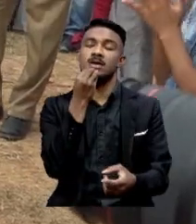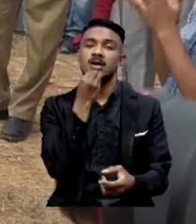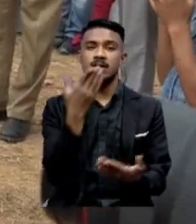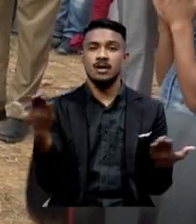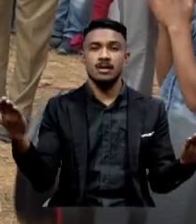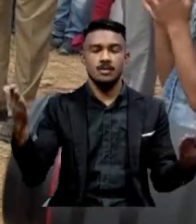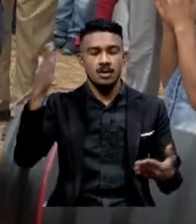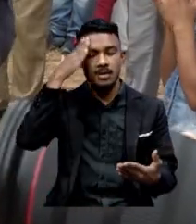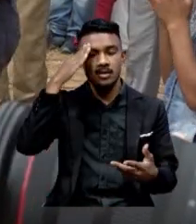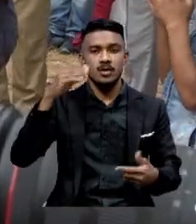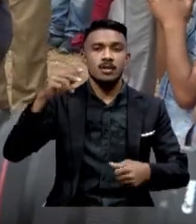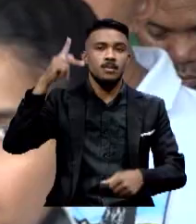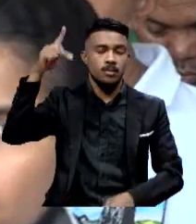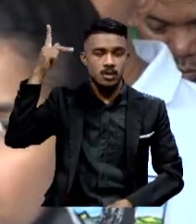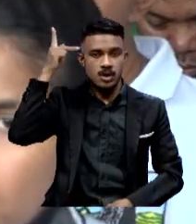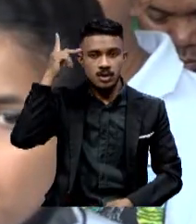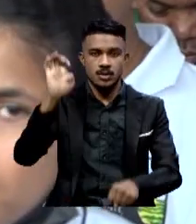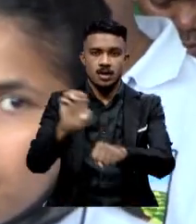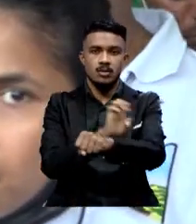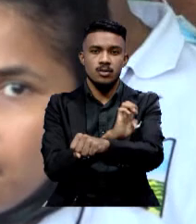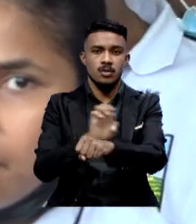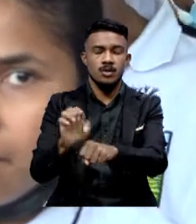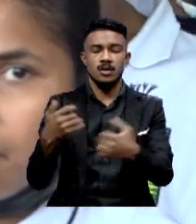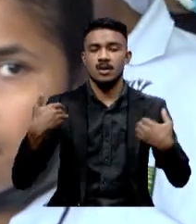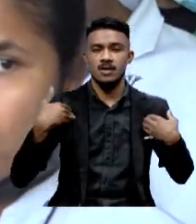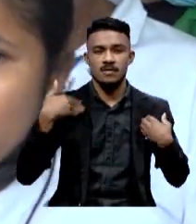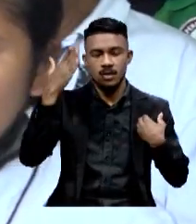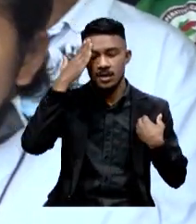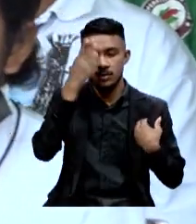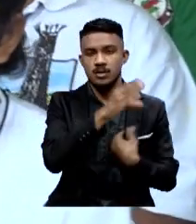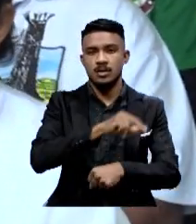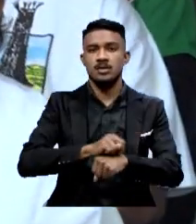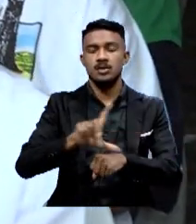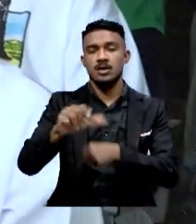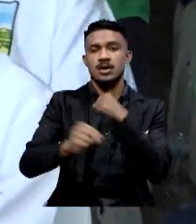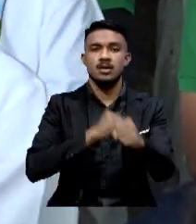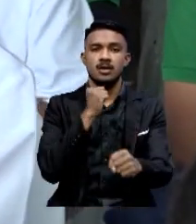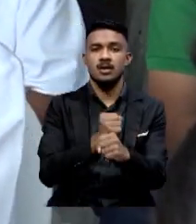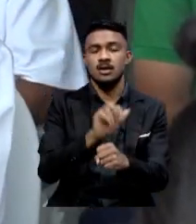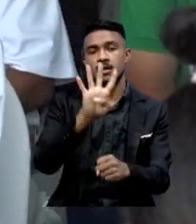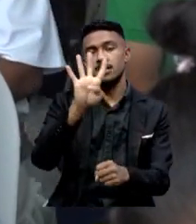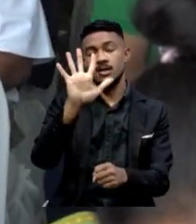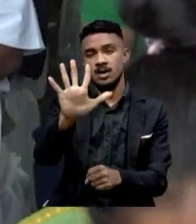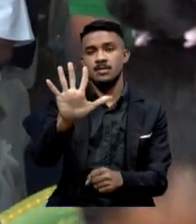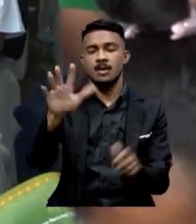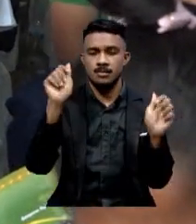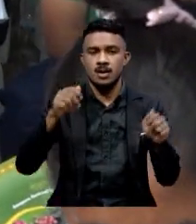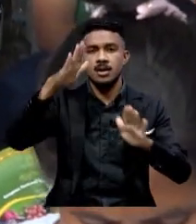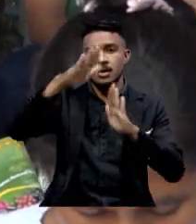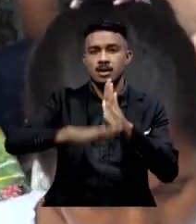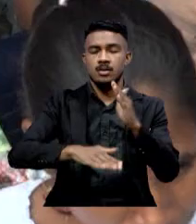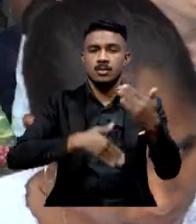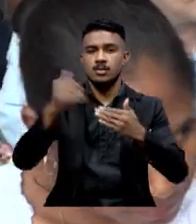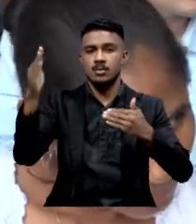moral, político, econômico, neia consenso nacional e etinan limanelaran, bela reduz problema